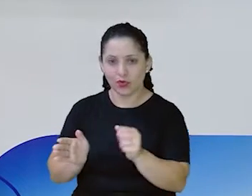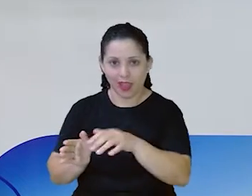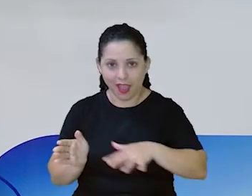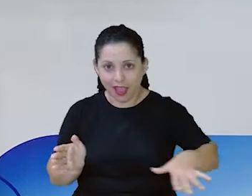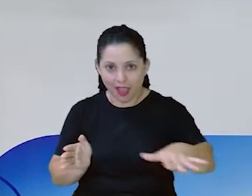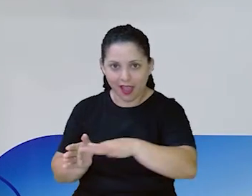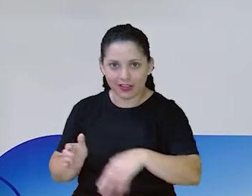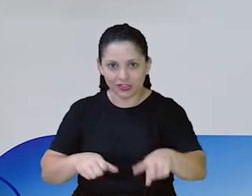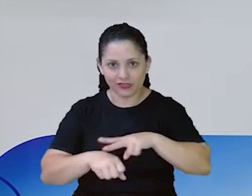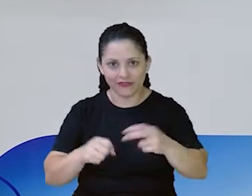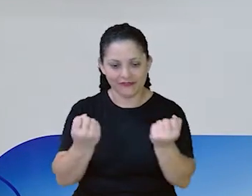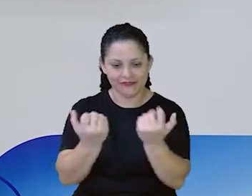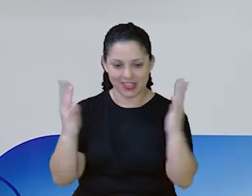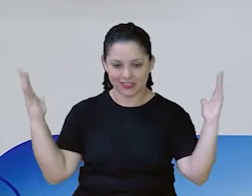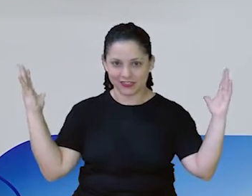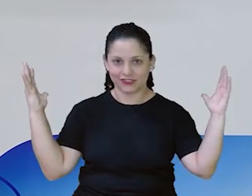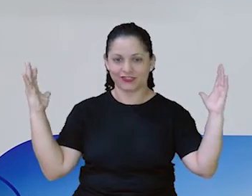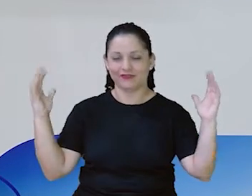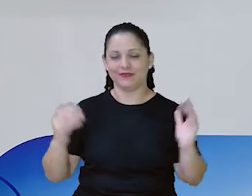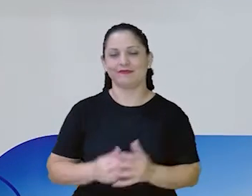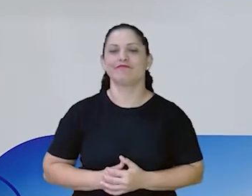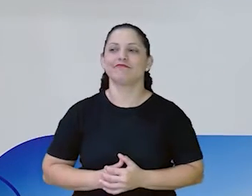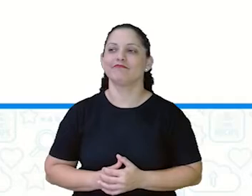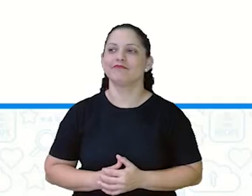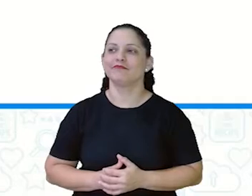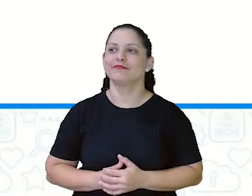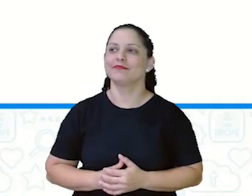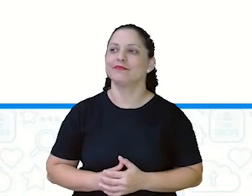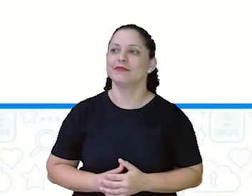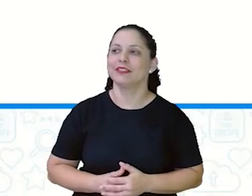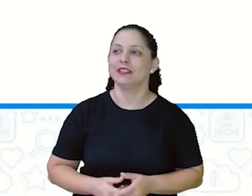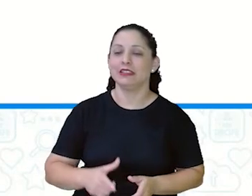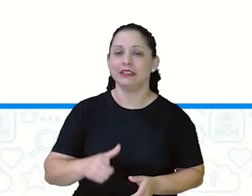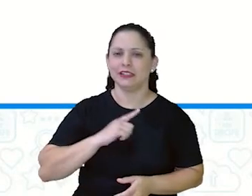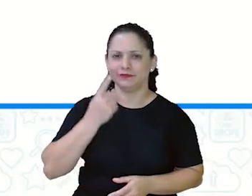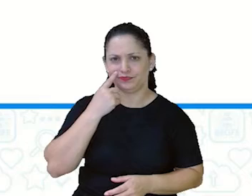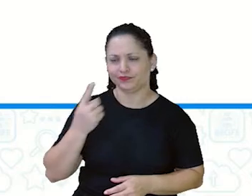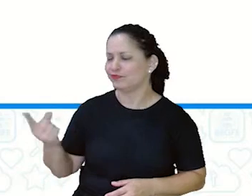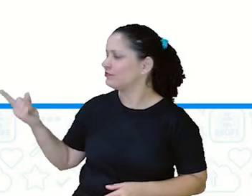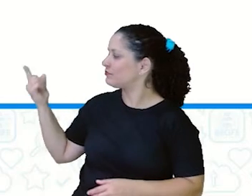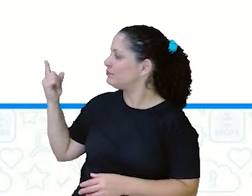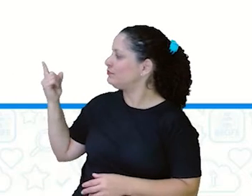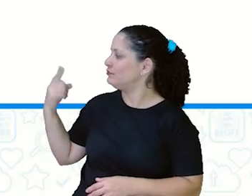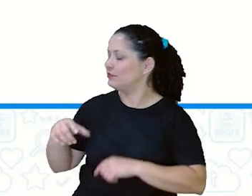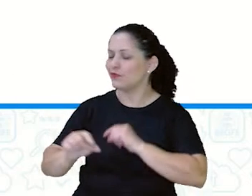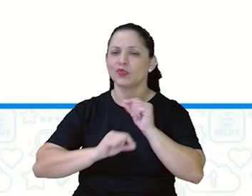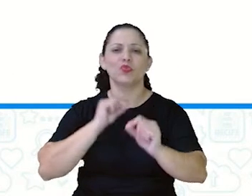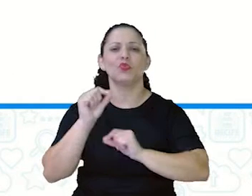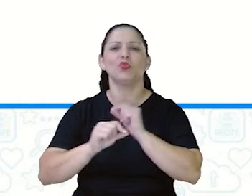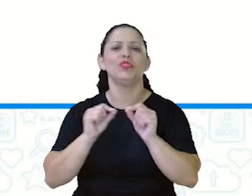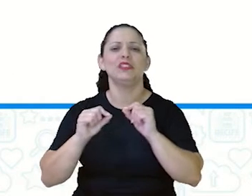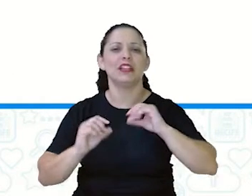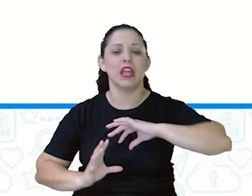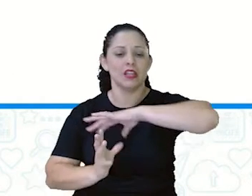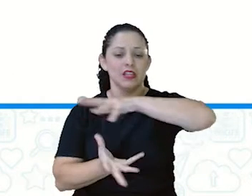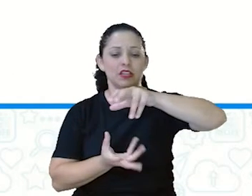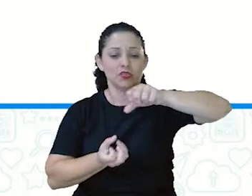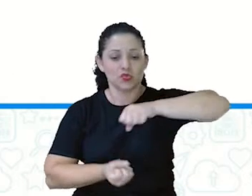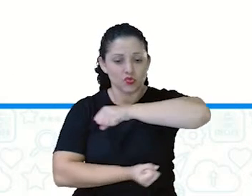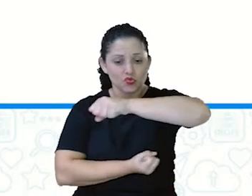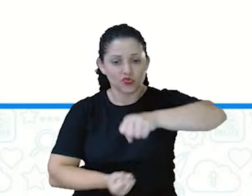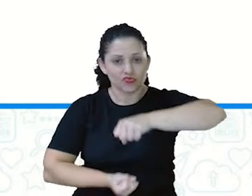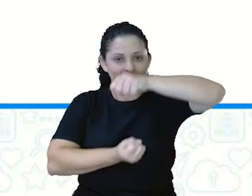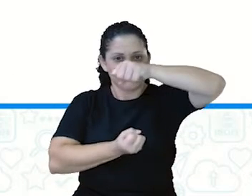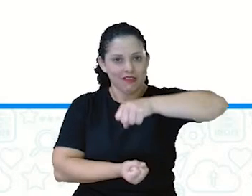importante. Em se tratando de pequenas ações, ser sustentável vai muito além dessa reciclagem e